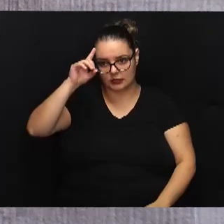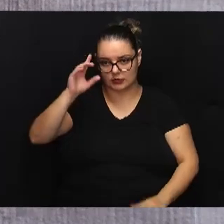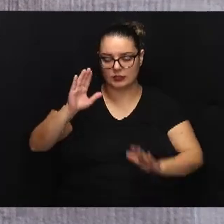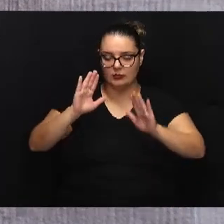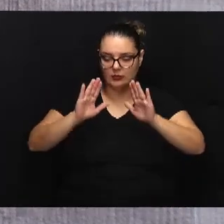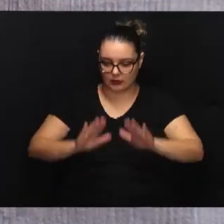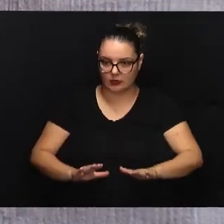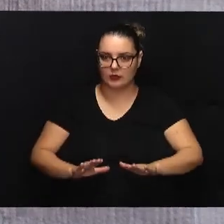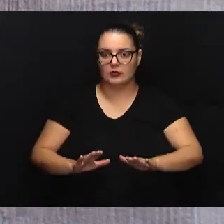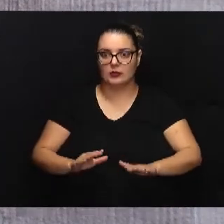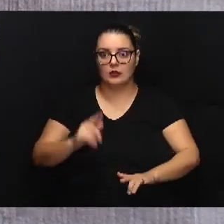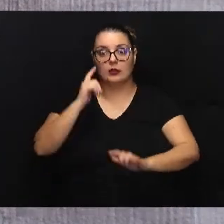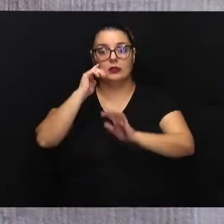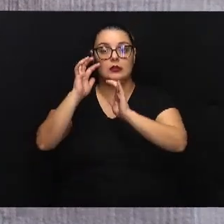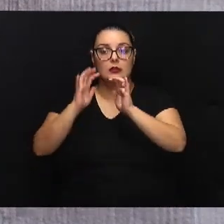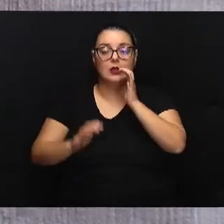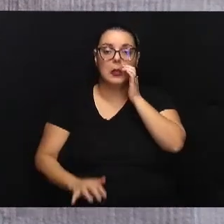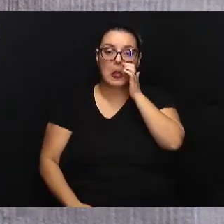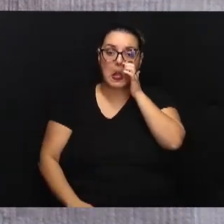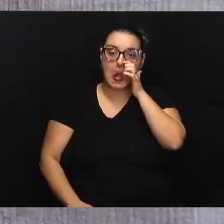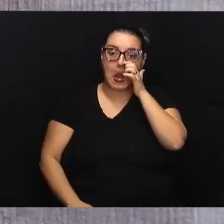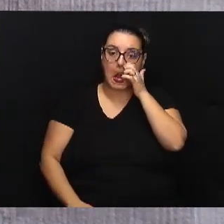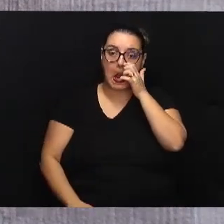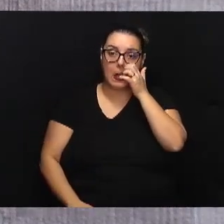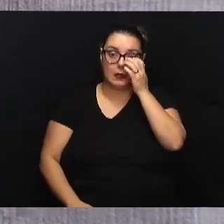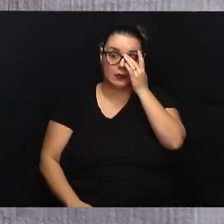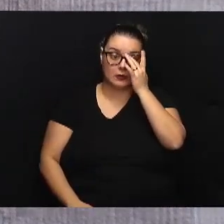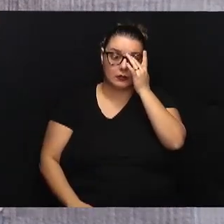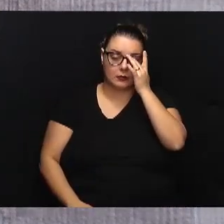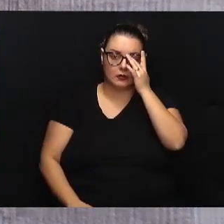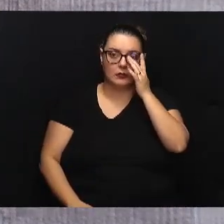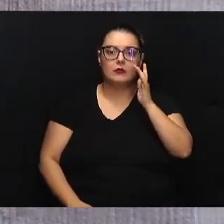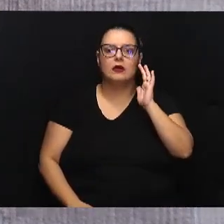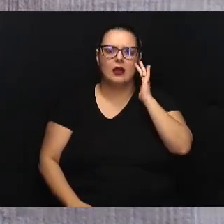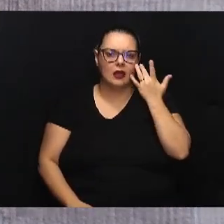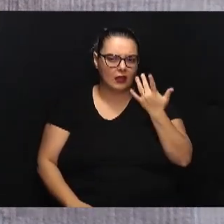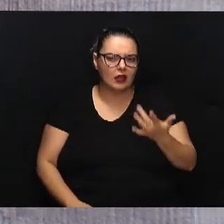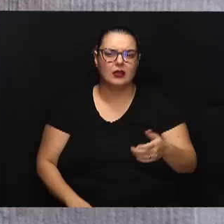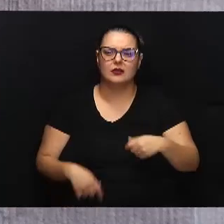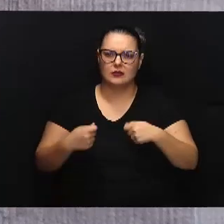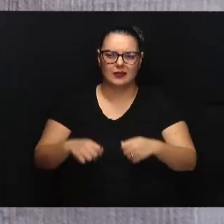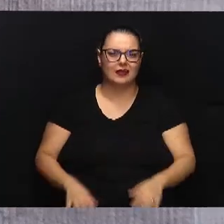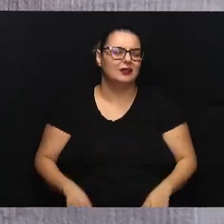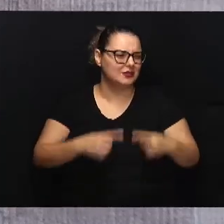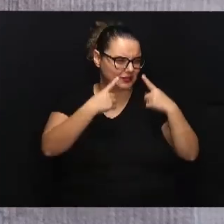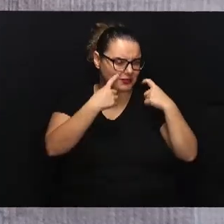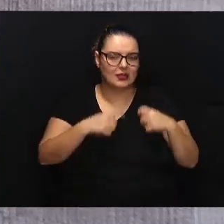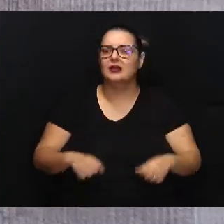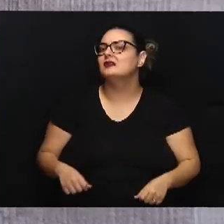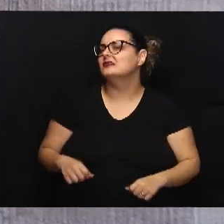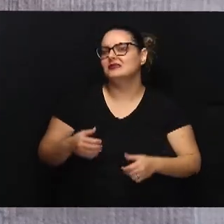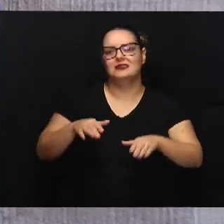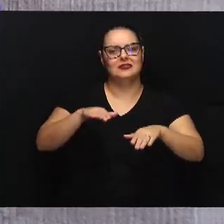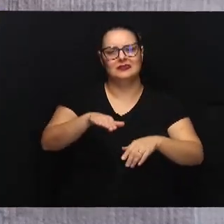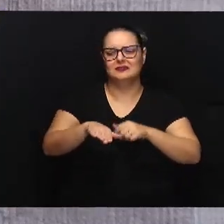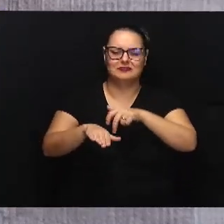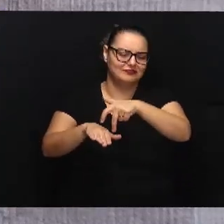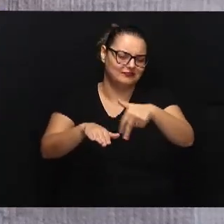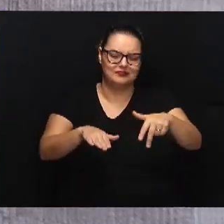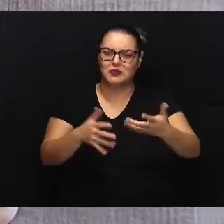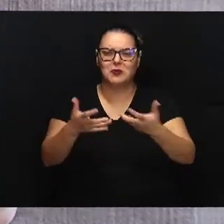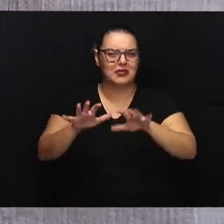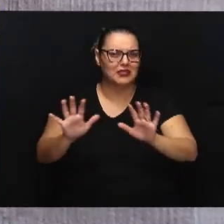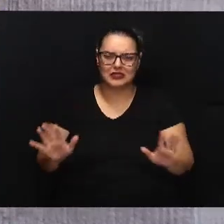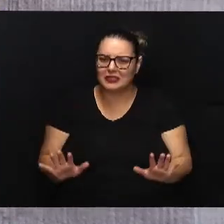lugar. Aí eu falei, ai, tá bom, acho que eu tô precisando. Muito. Chorava, eu não queria descer do carro pra ir trabalhar. Não